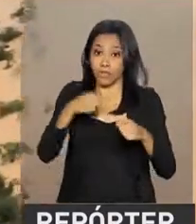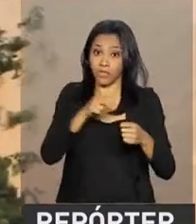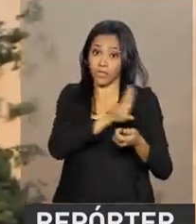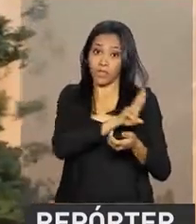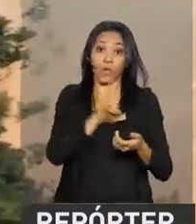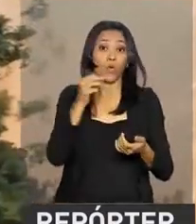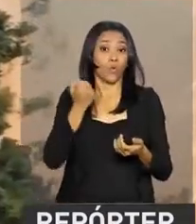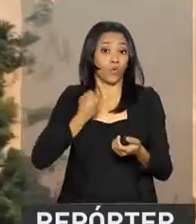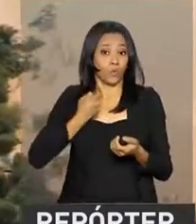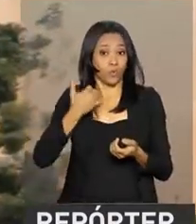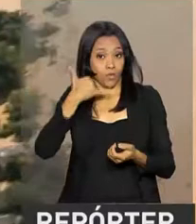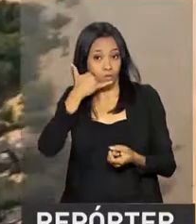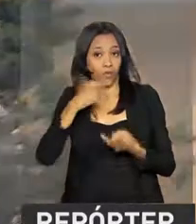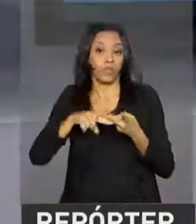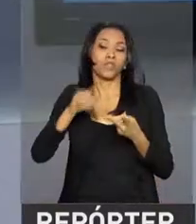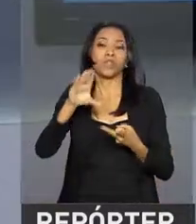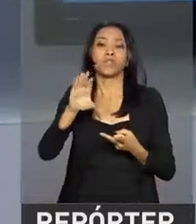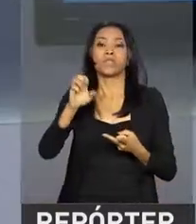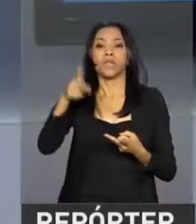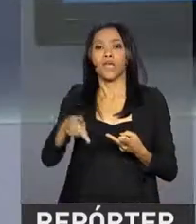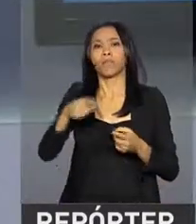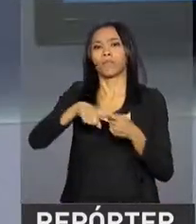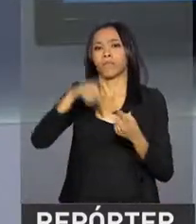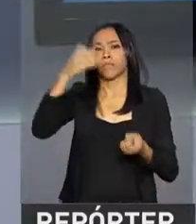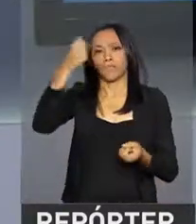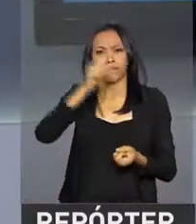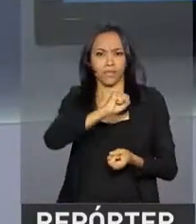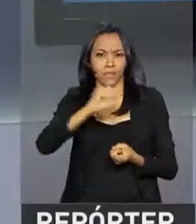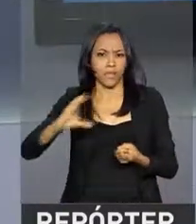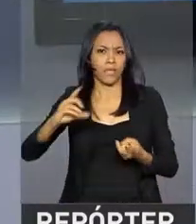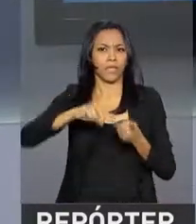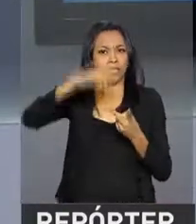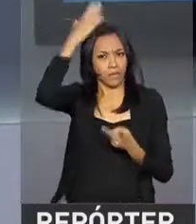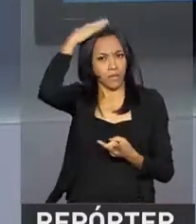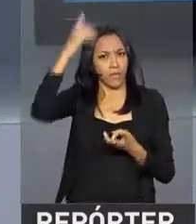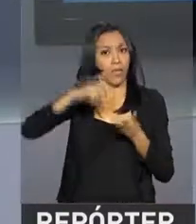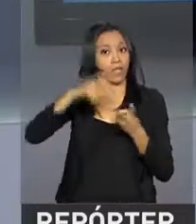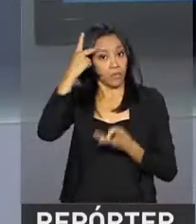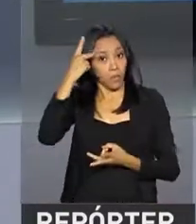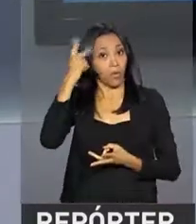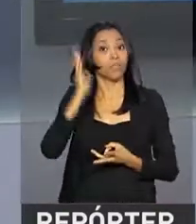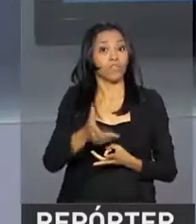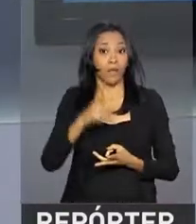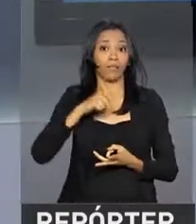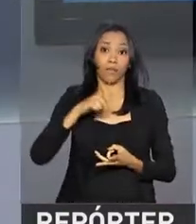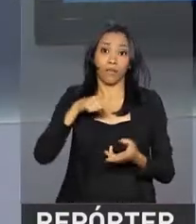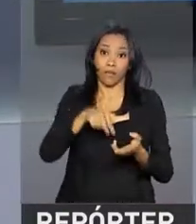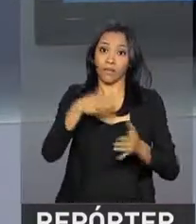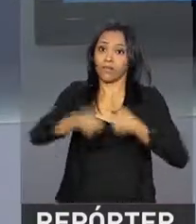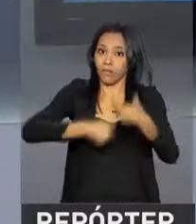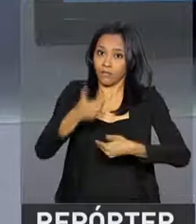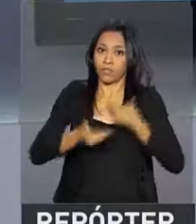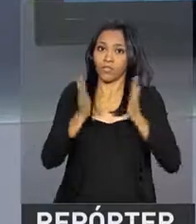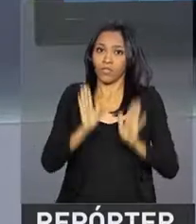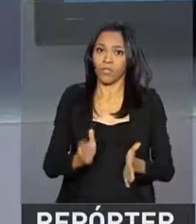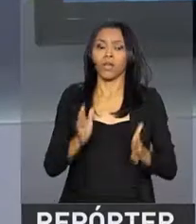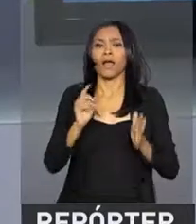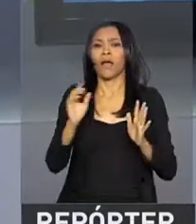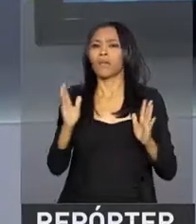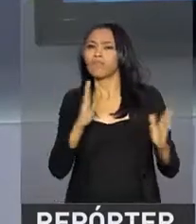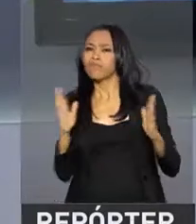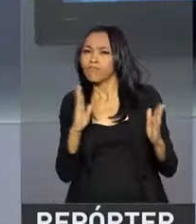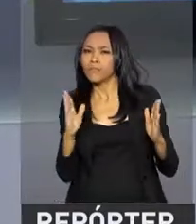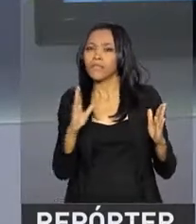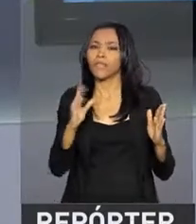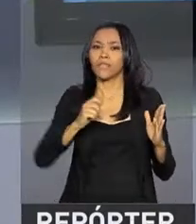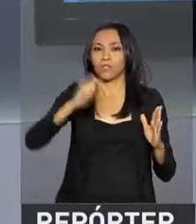o telefone e o CEP. Santa Catarina, Paraná e São Paulo já contam com esse serviço. A previsão é que até o primeiro trimestre